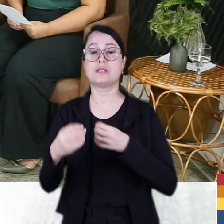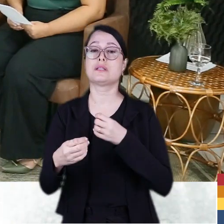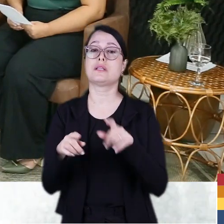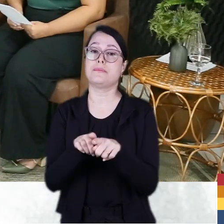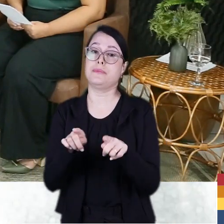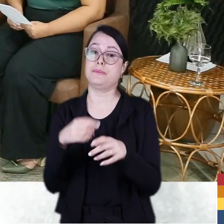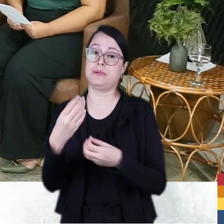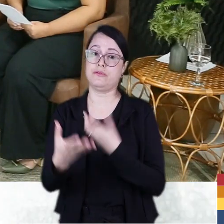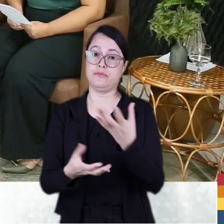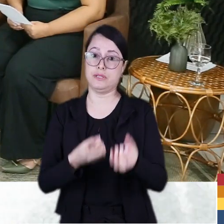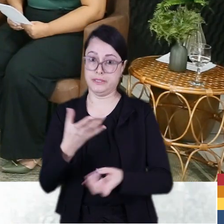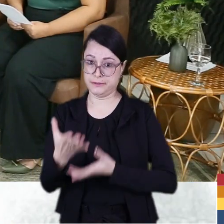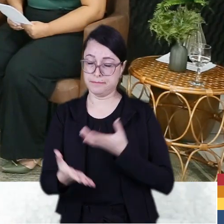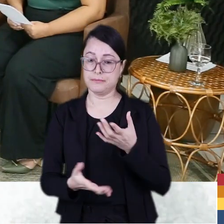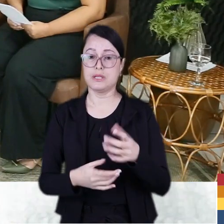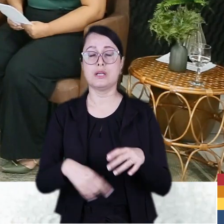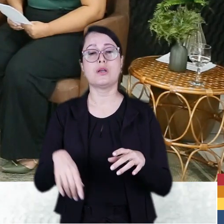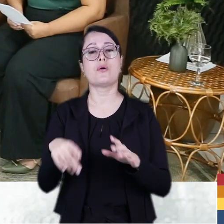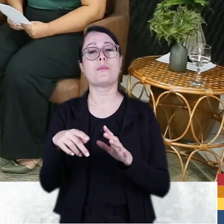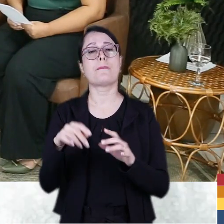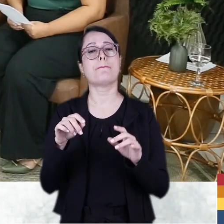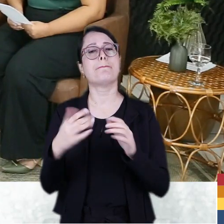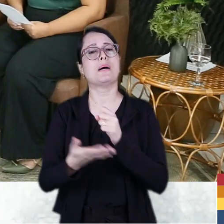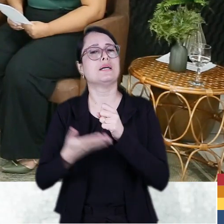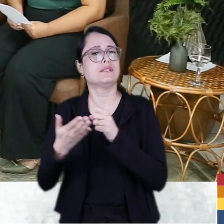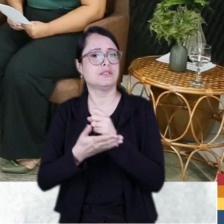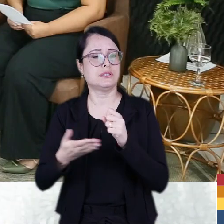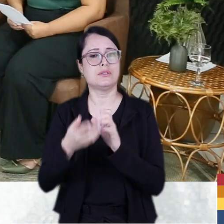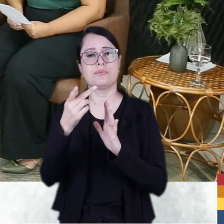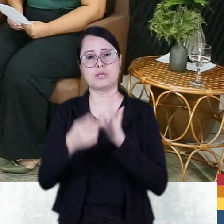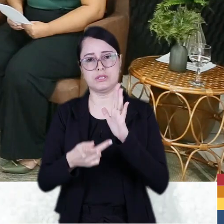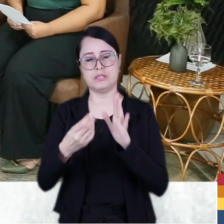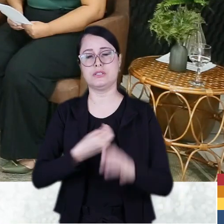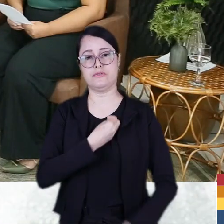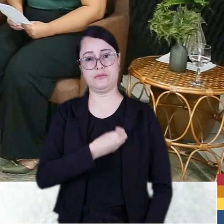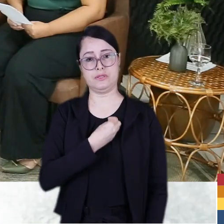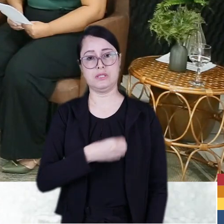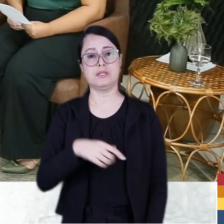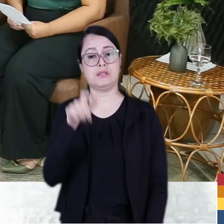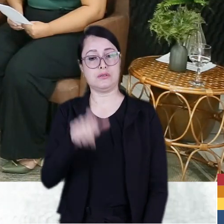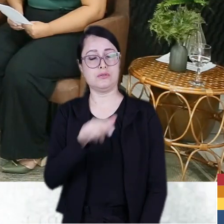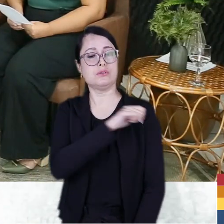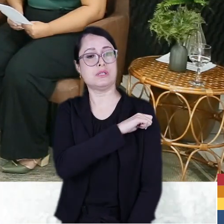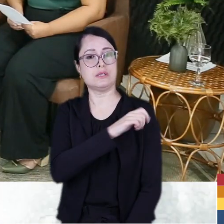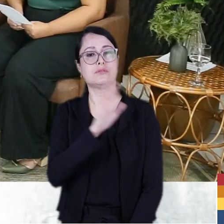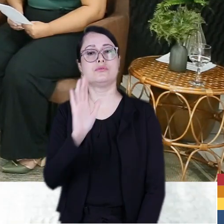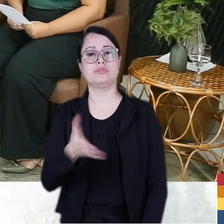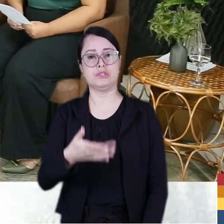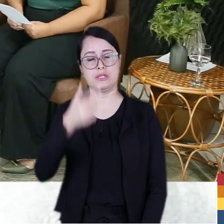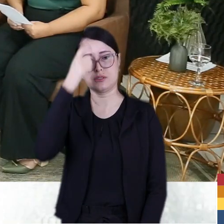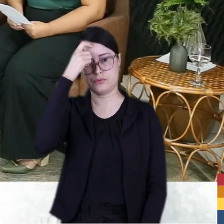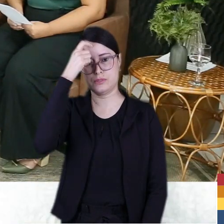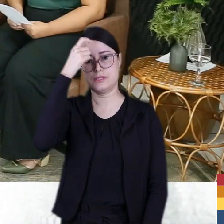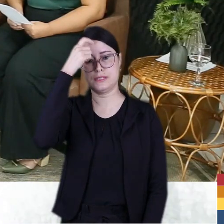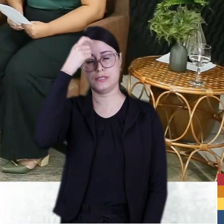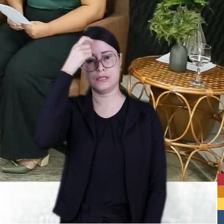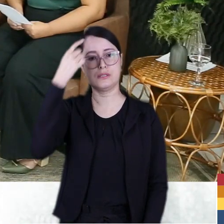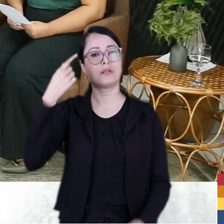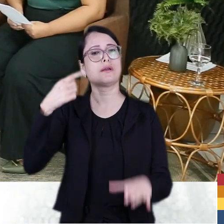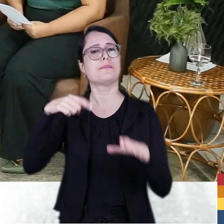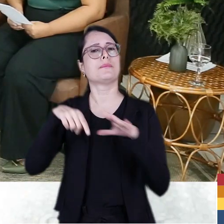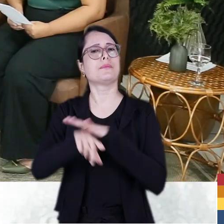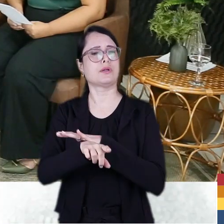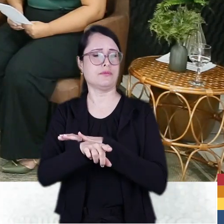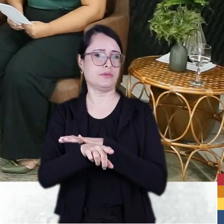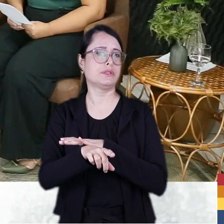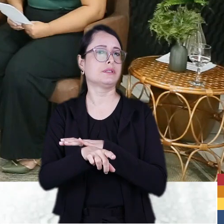tutoria e os estudantes exercendo de modo coerente, né, o seu protagonismo, né, amparados aí pelos seus